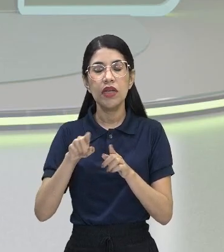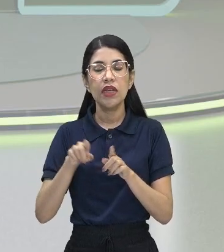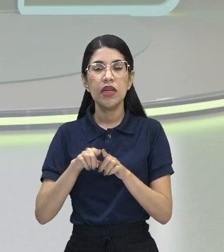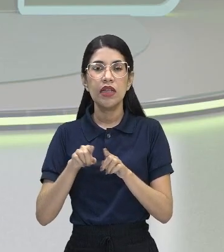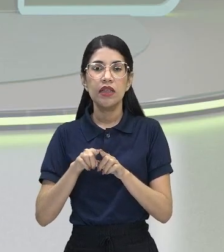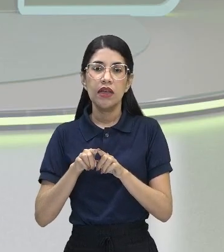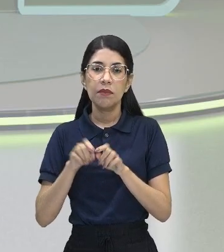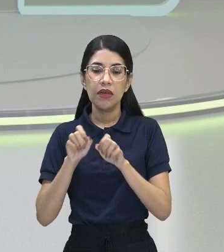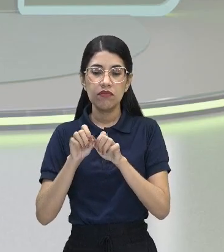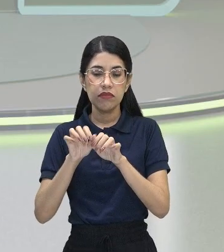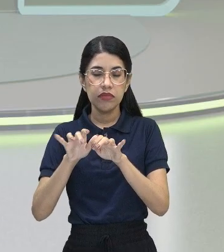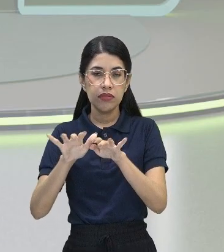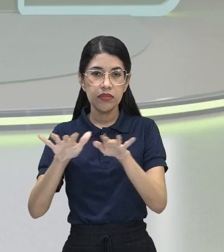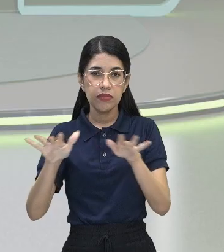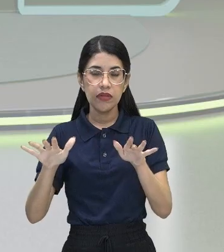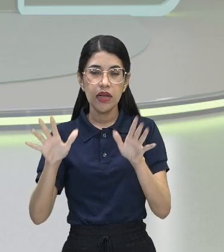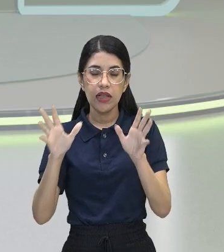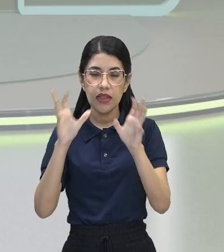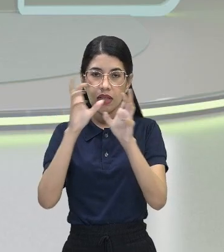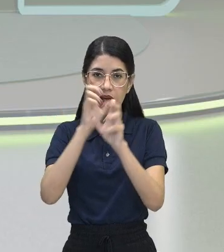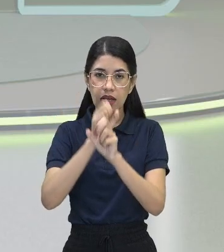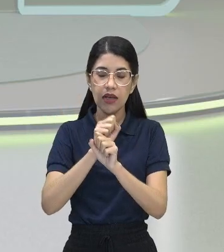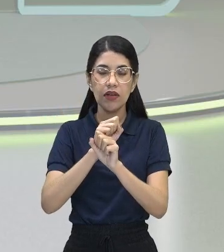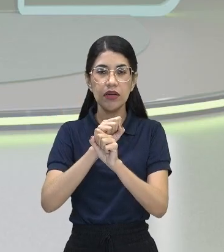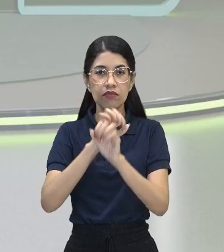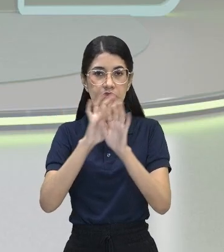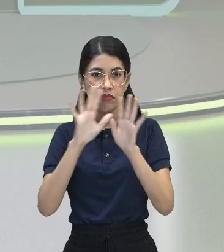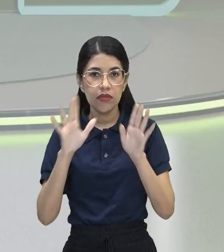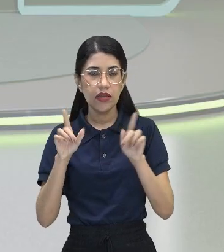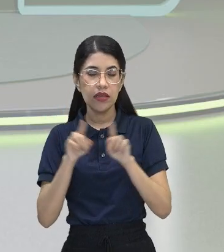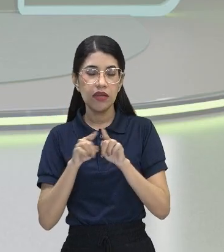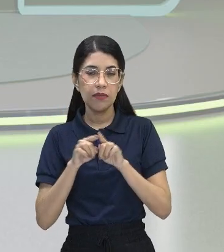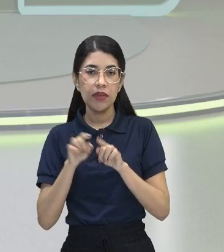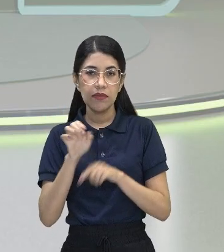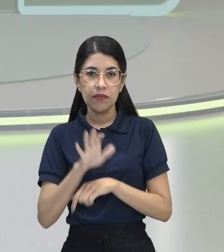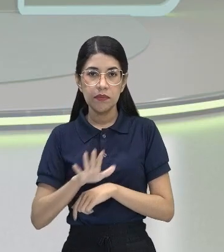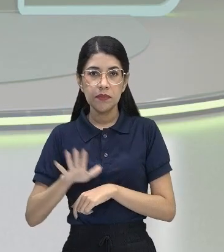de difração claros e escuros concêntricos ao redor.